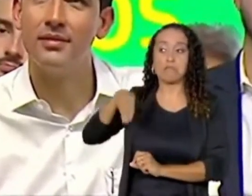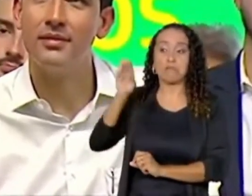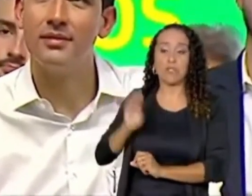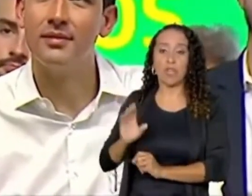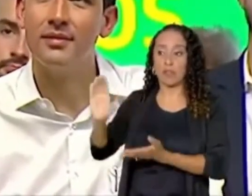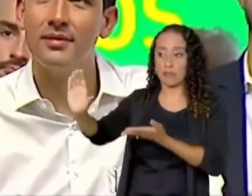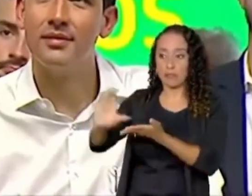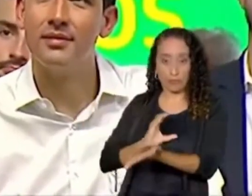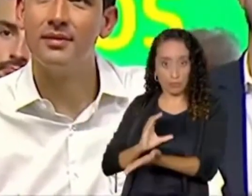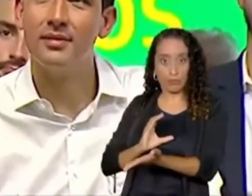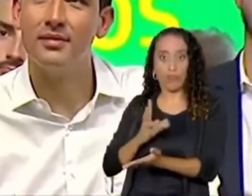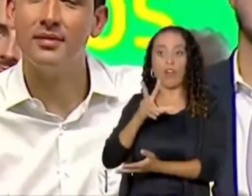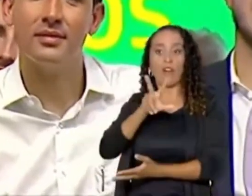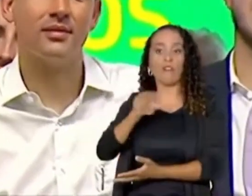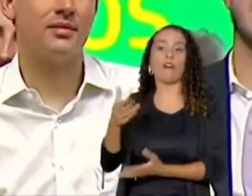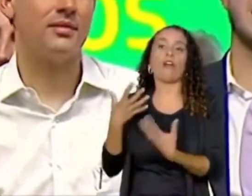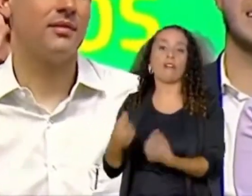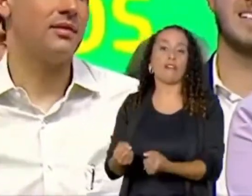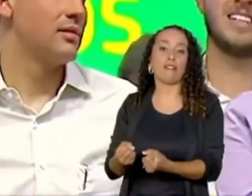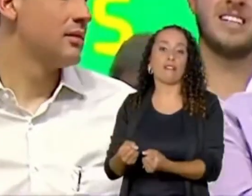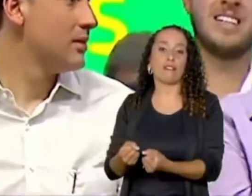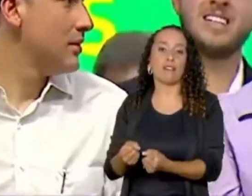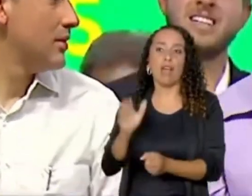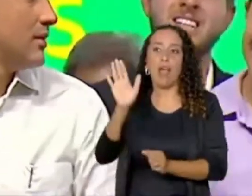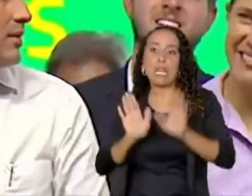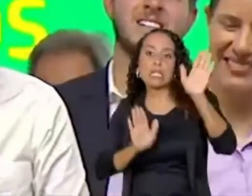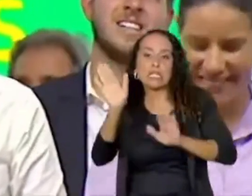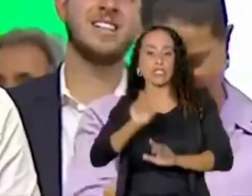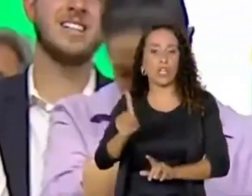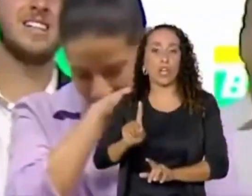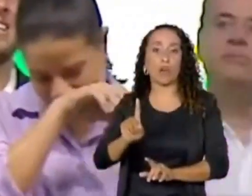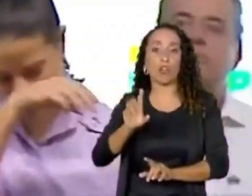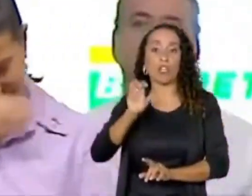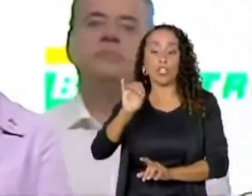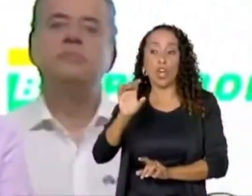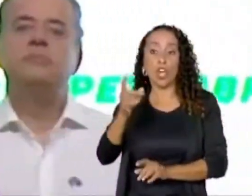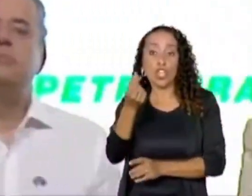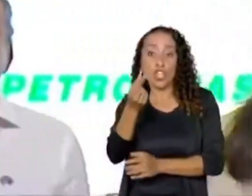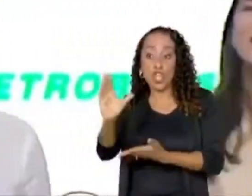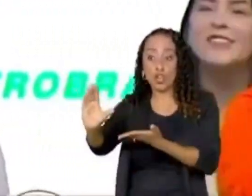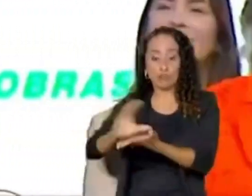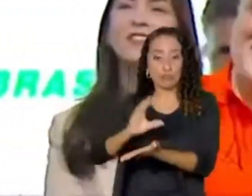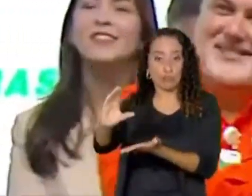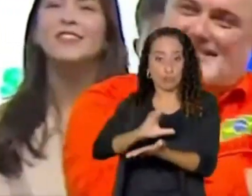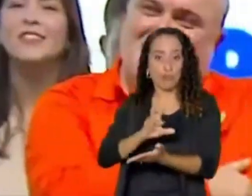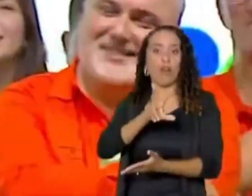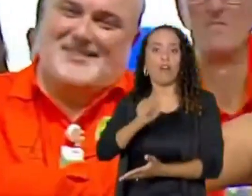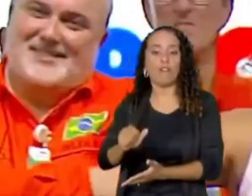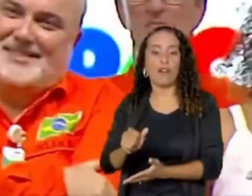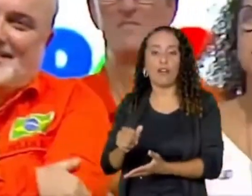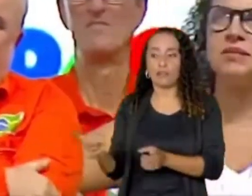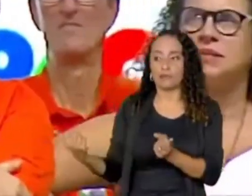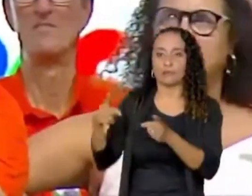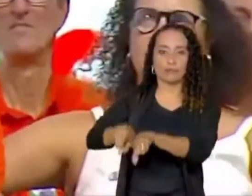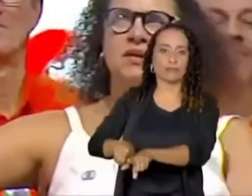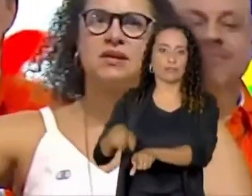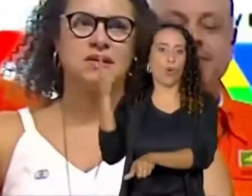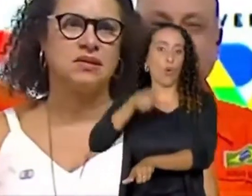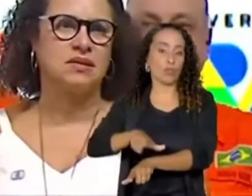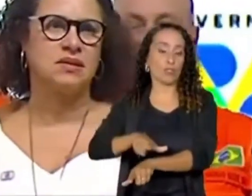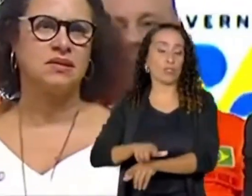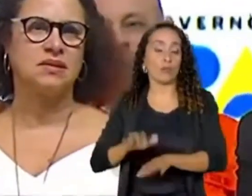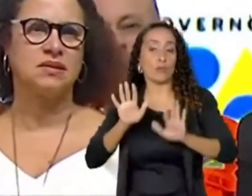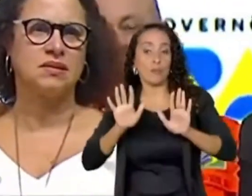vai ganhar. Não era licitação, não, era quem colocasse dinheiro ia ganhar a parceria.